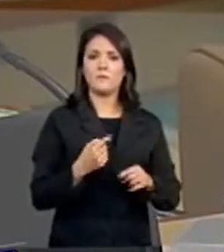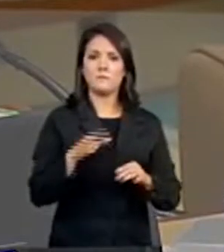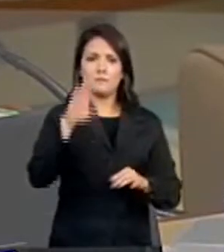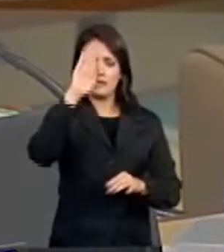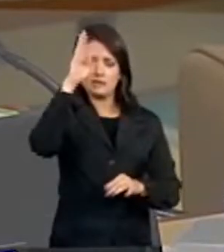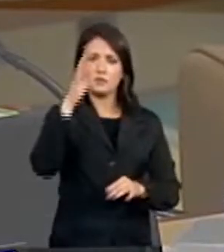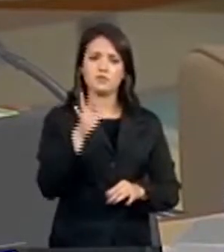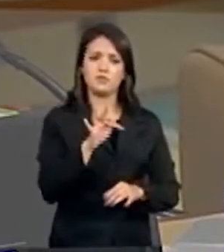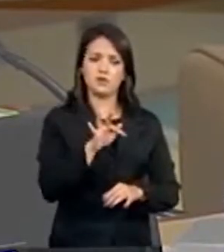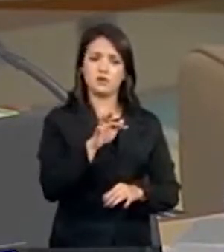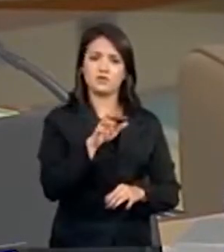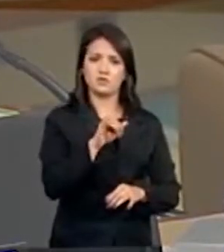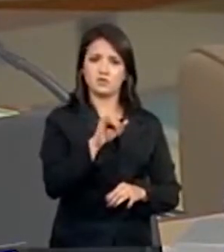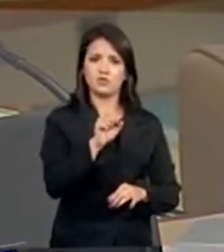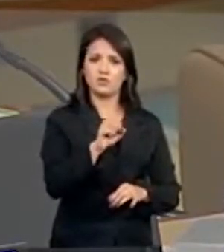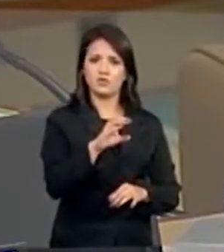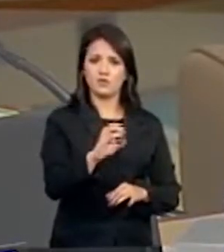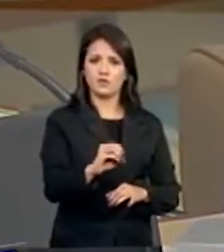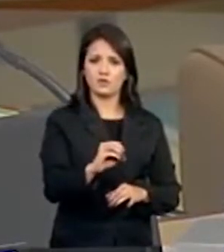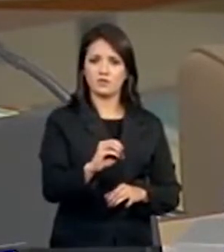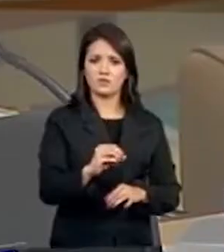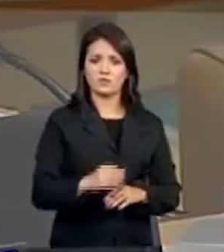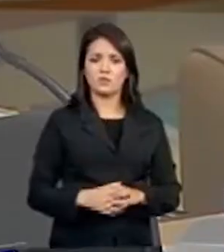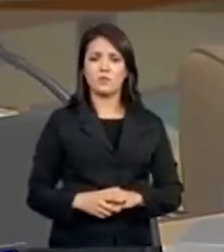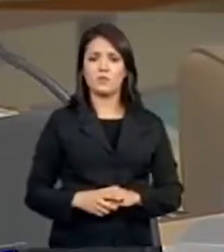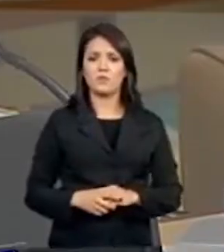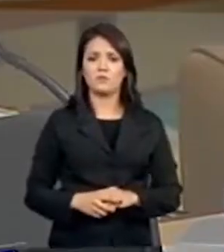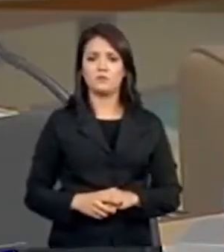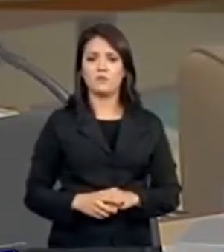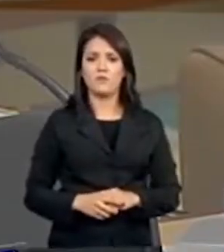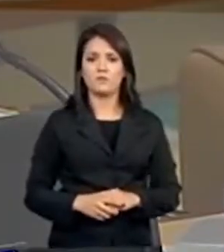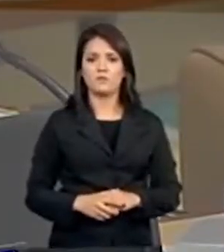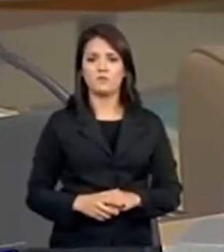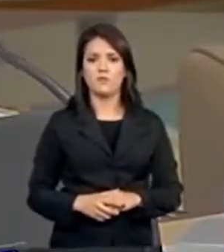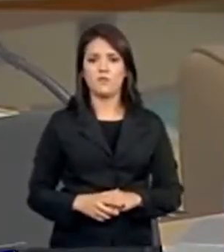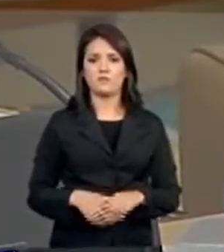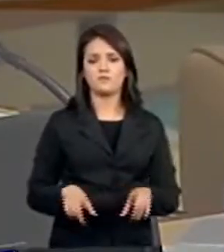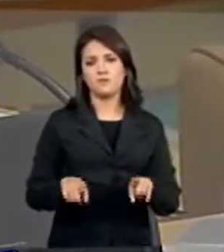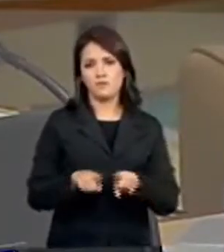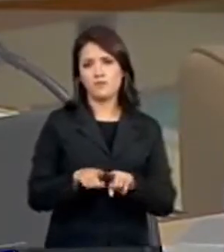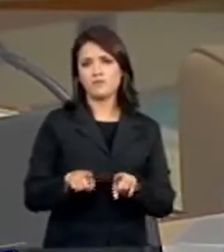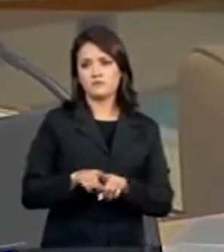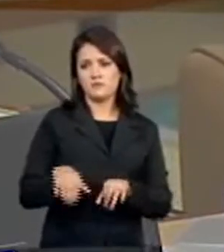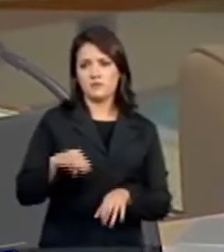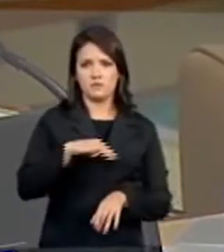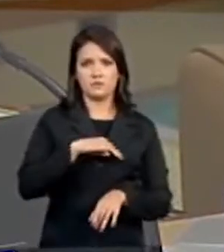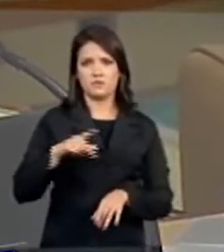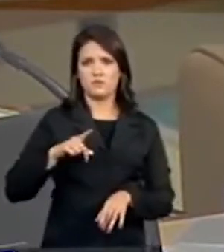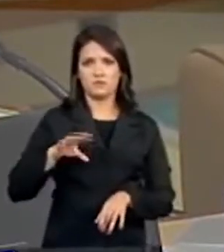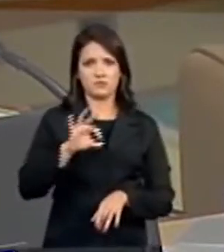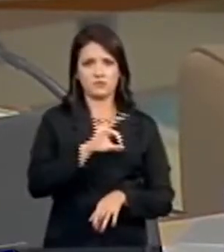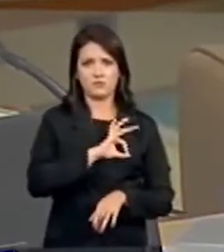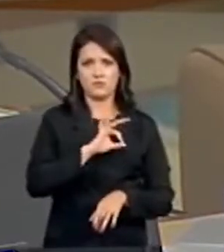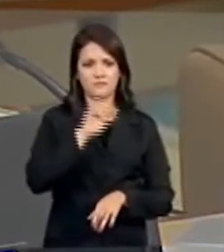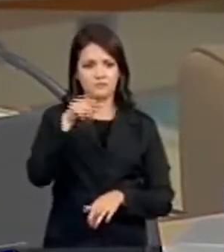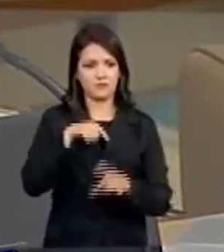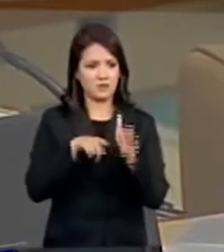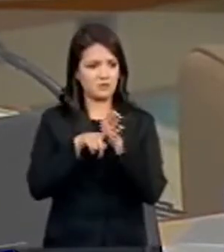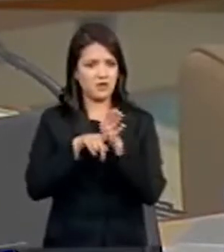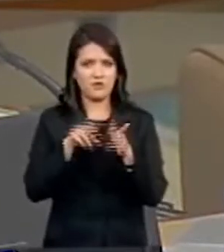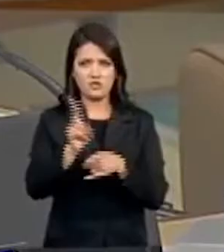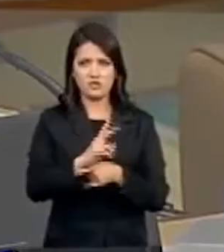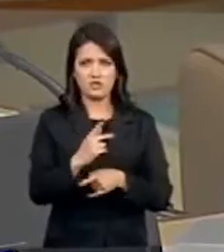e em relação aos órgãos de persecução penal, pedindo vênia, evidentemente, a quem entende